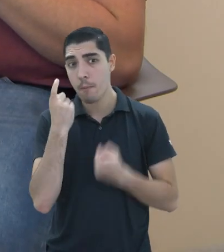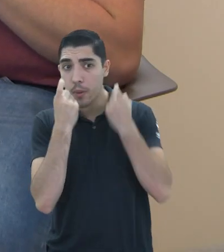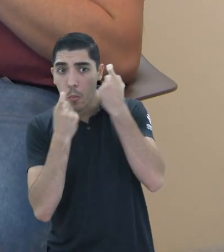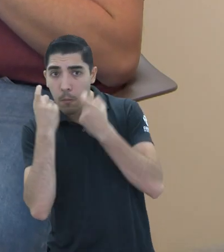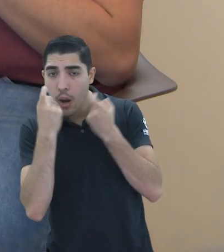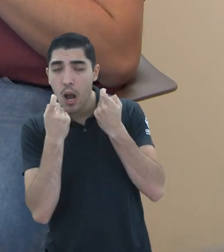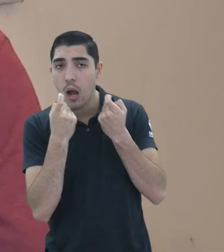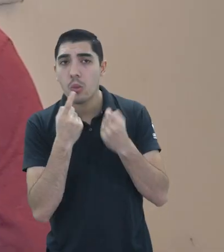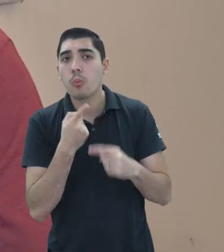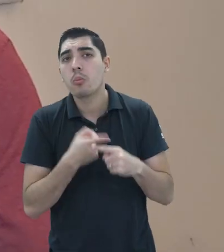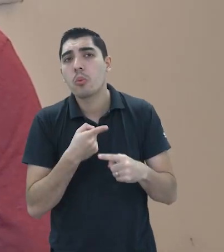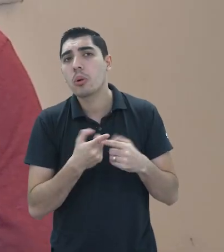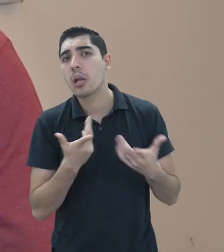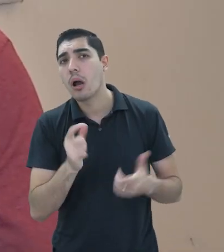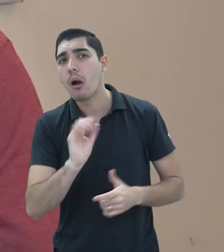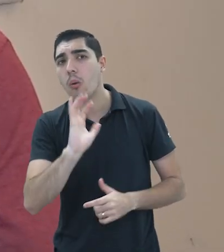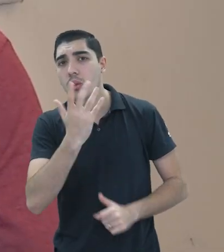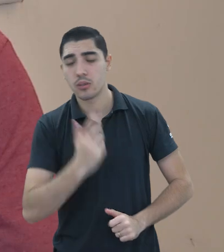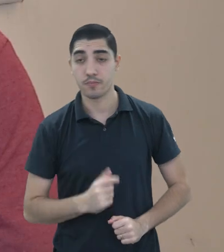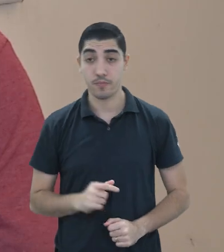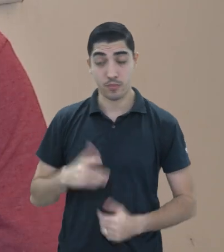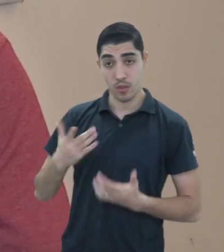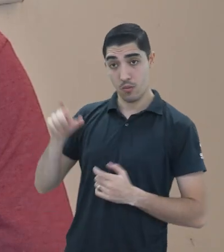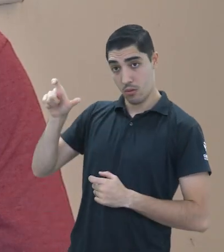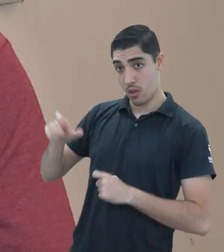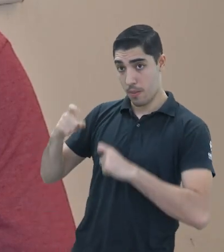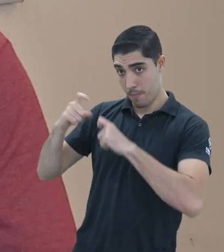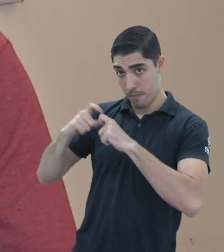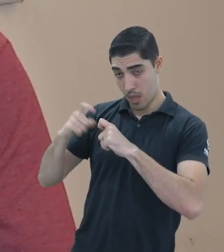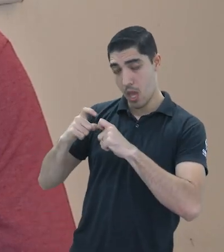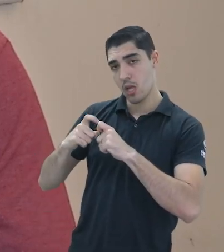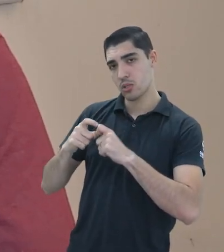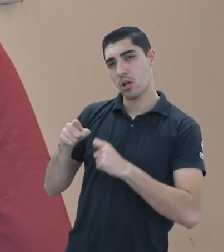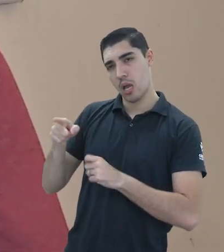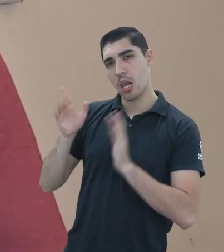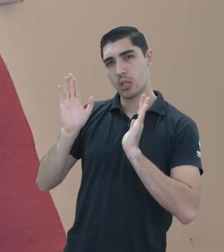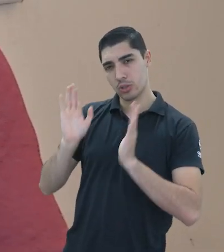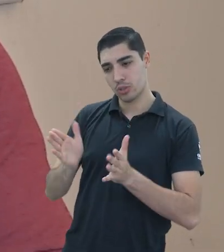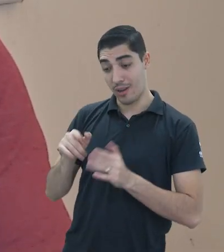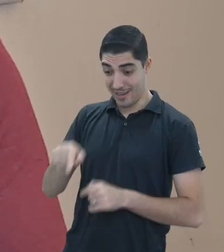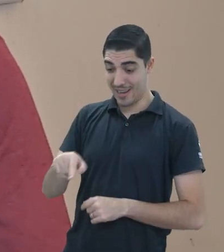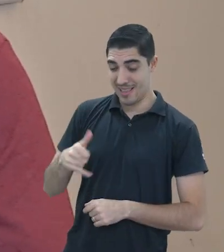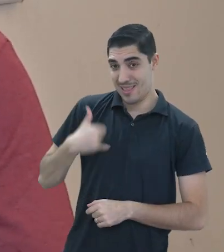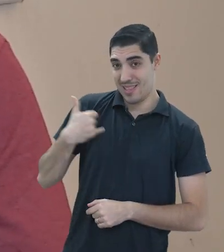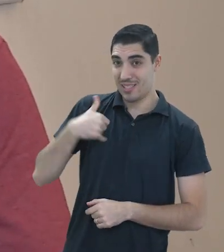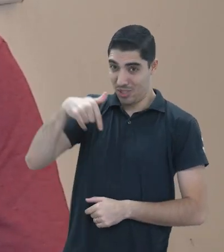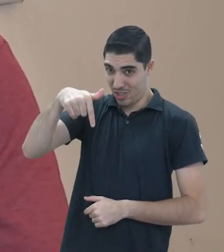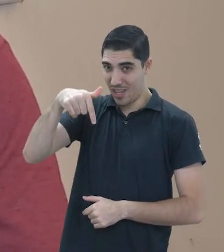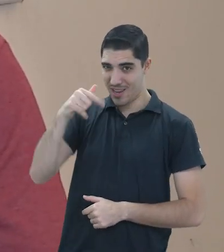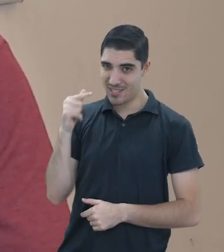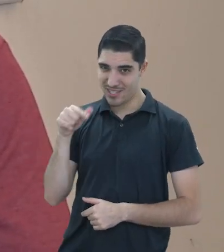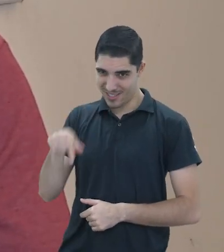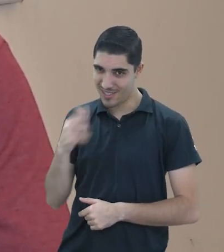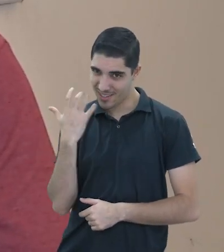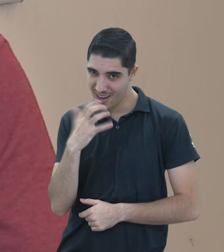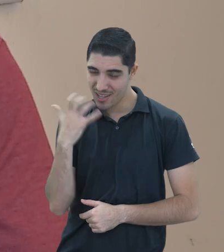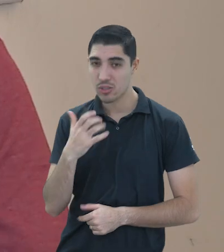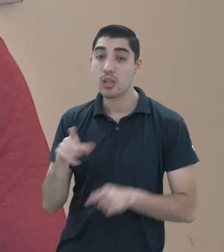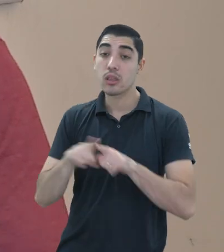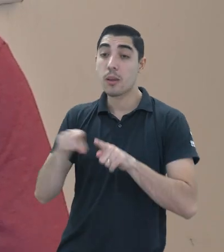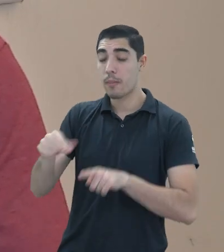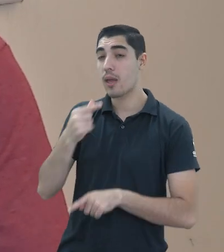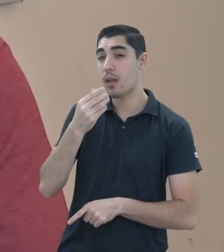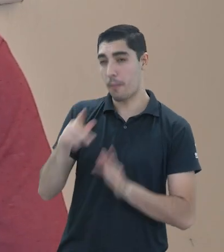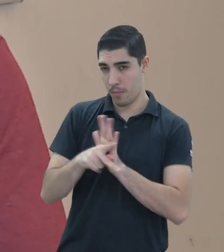preocupante? A doutora falou que é uma coisa, como ela já está com 7 anos, né? Então e a